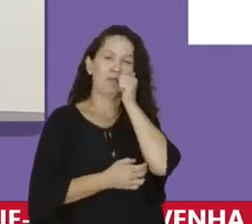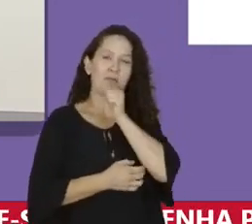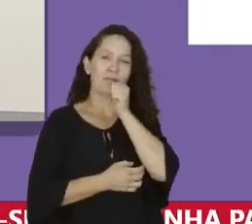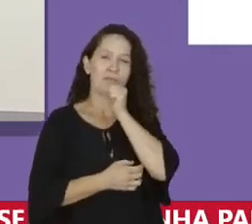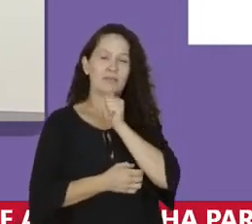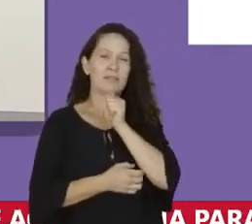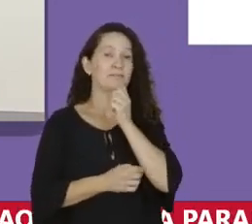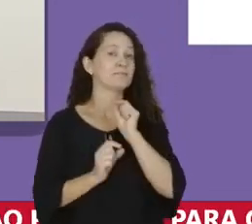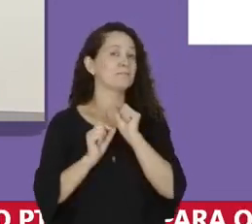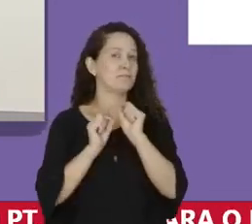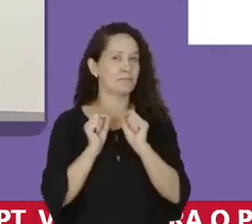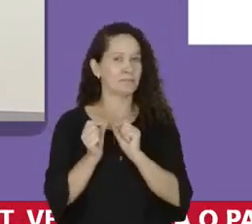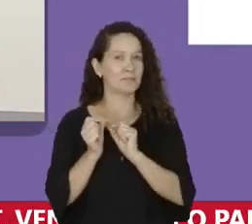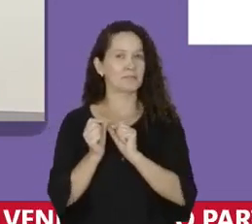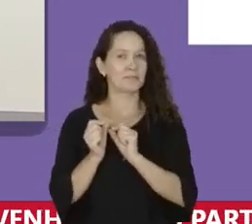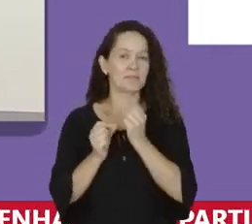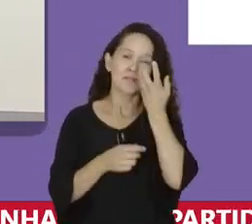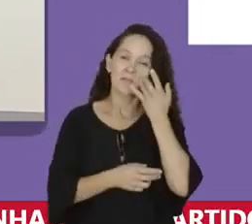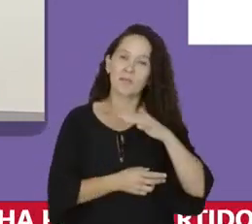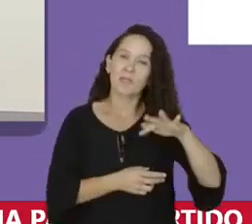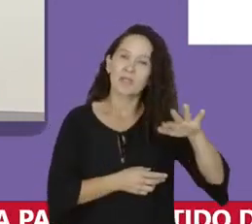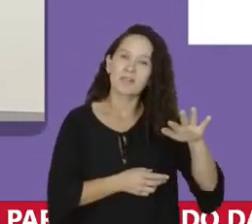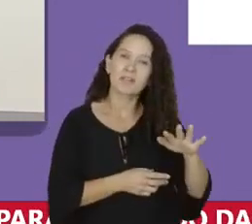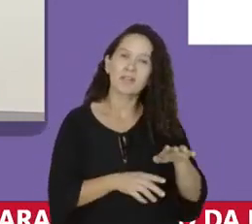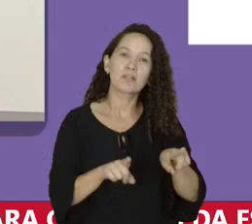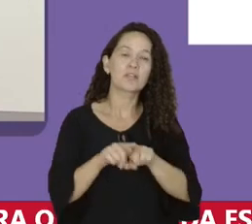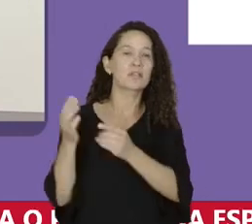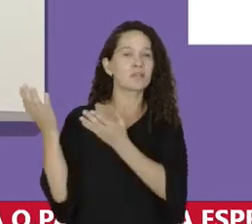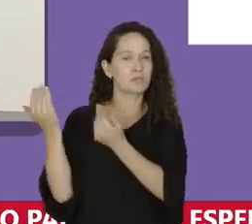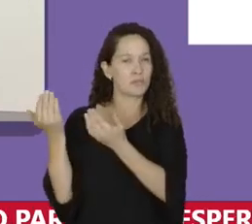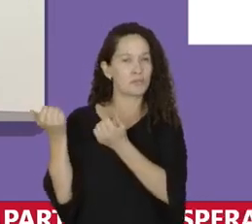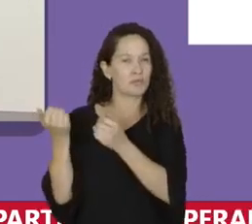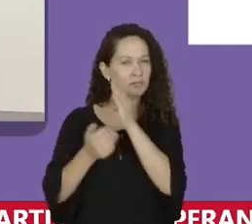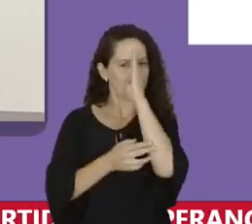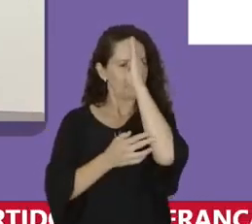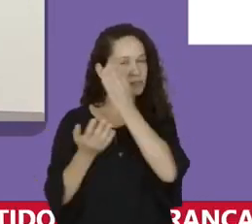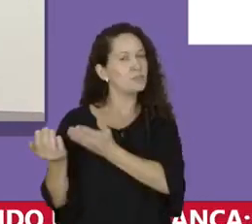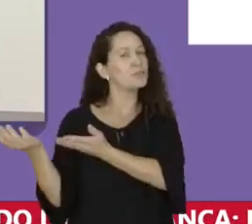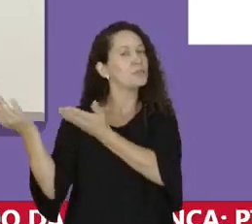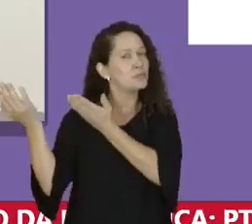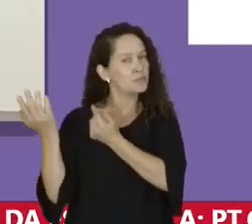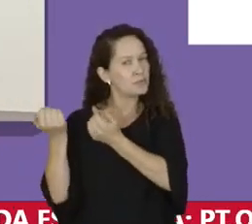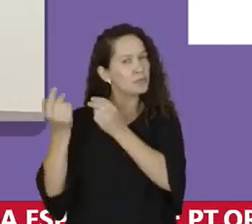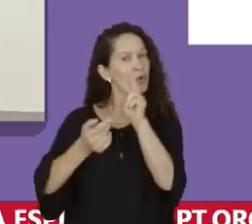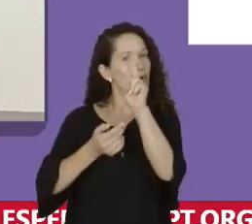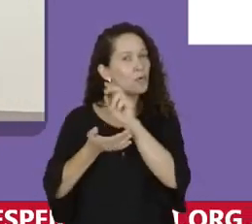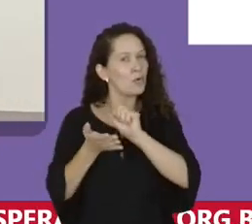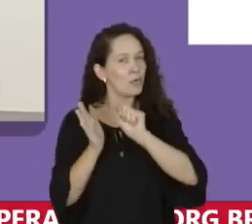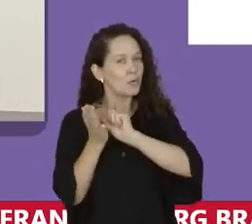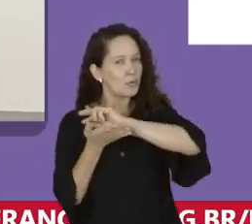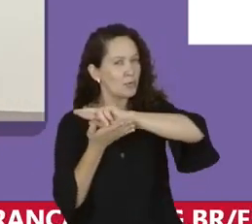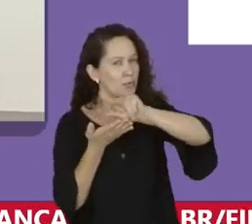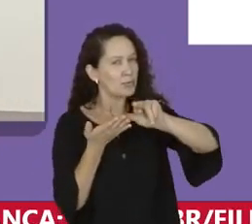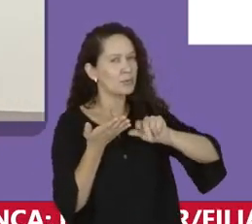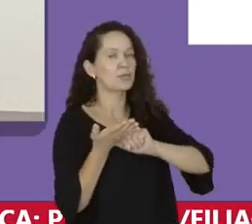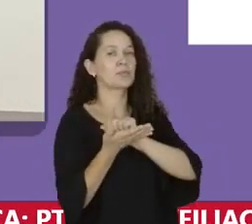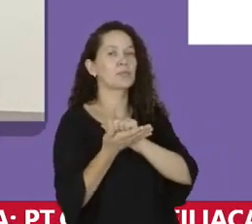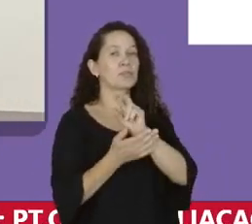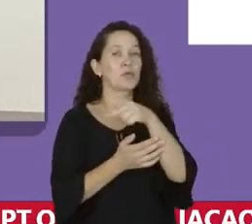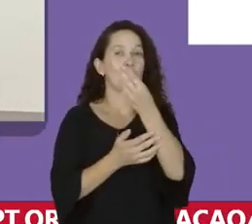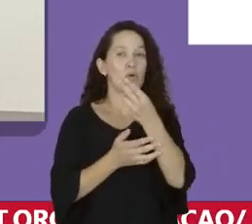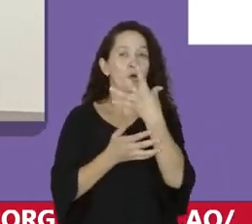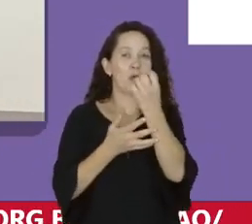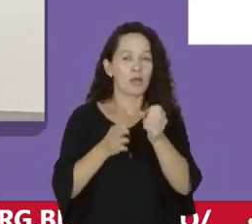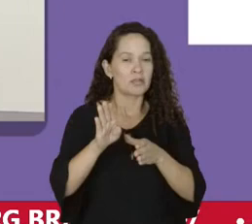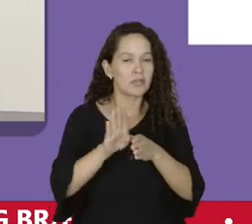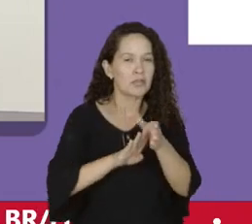que as crianças e os jovens, especialmente os jovens, usam drogas ou seguem